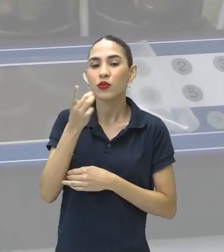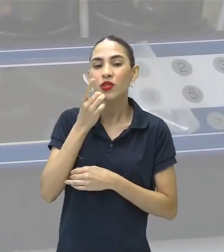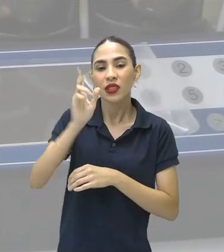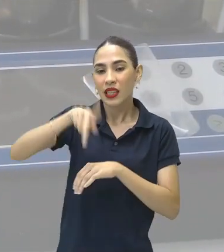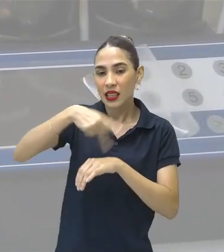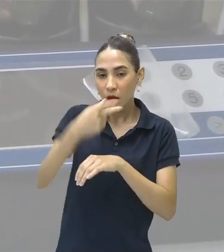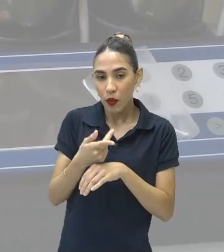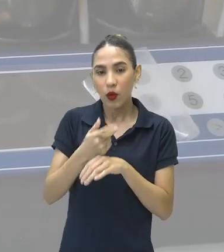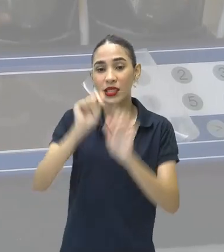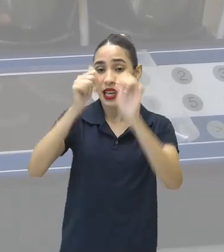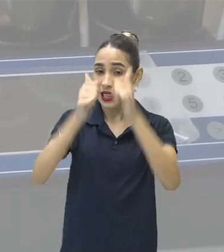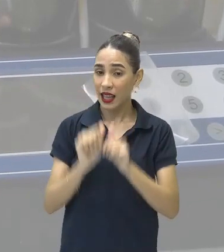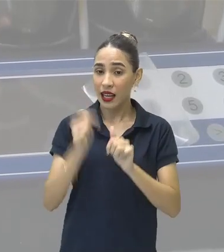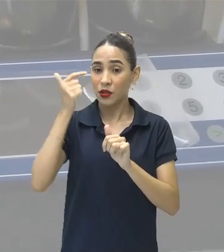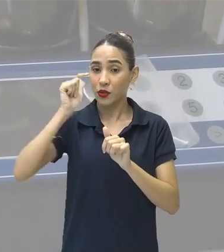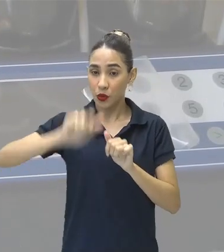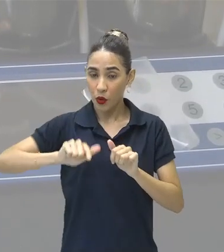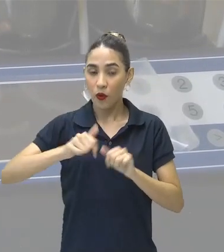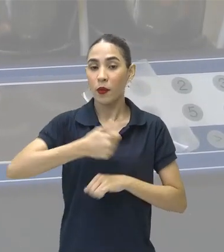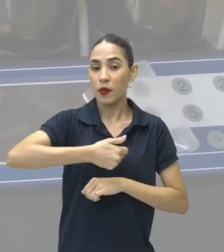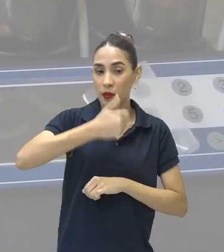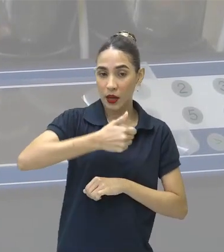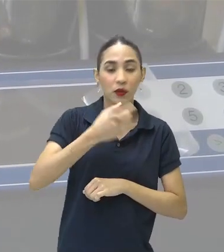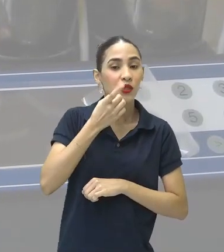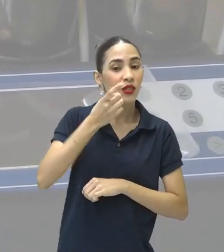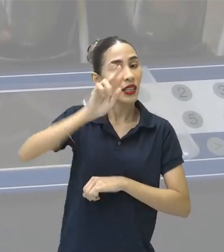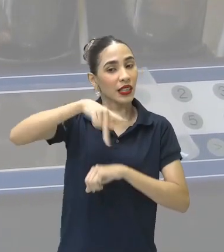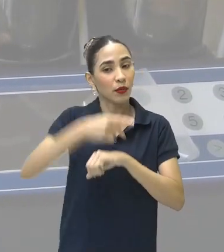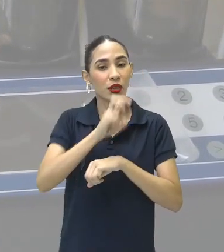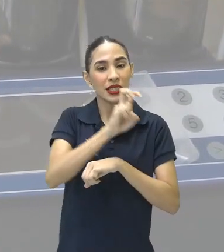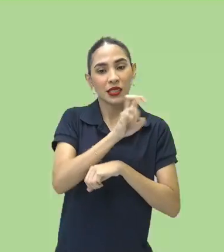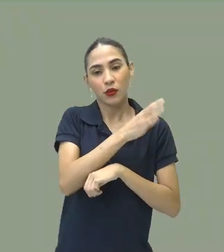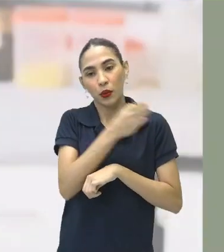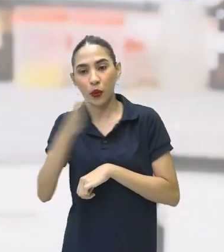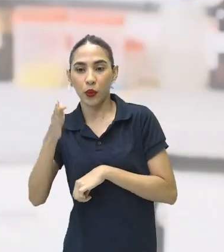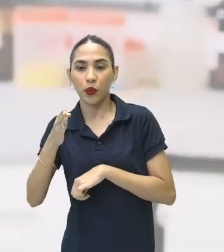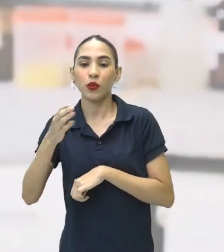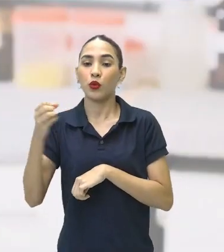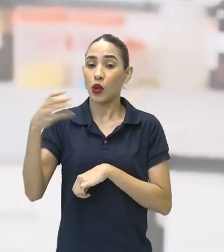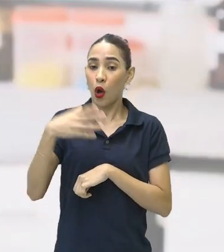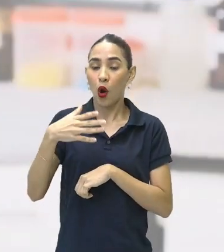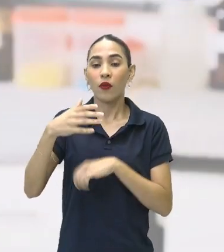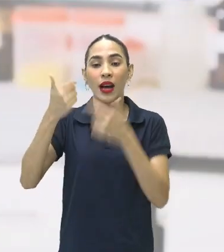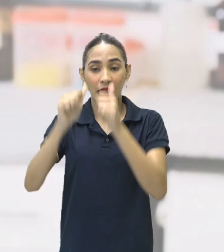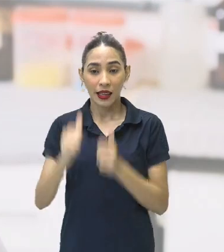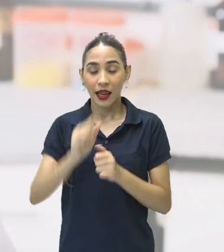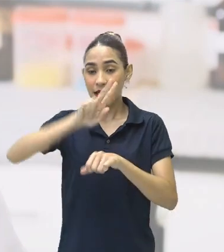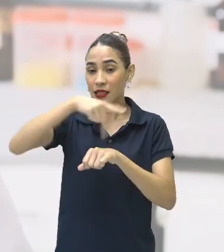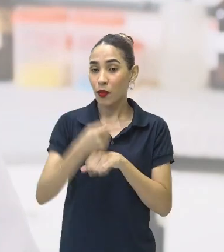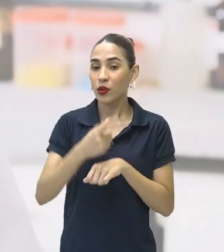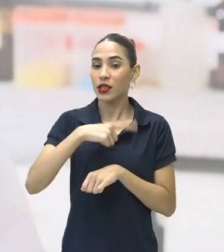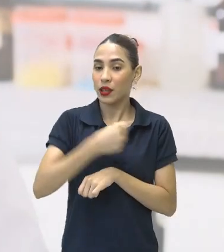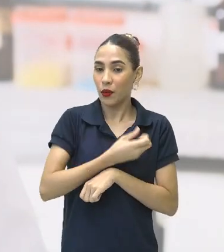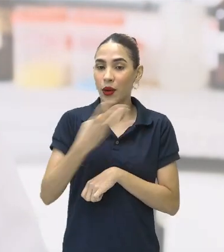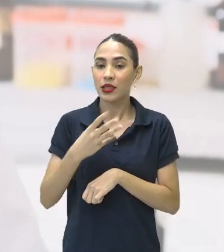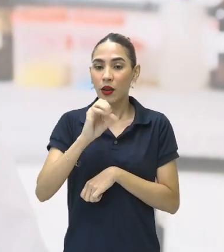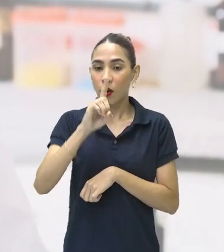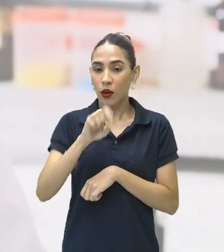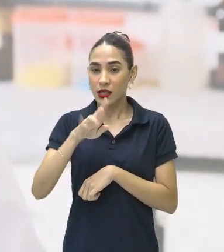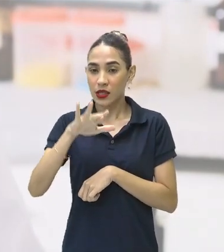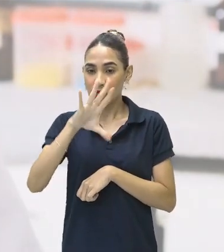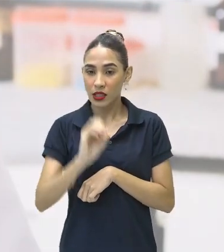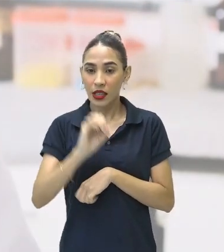medida novamente. Faz a medida no primeiro dia e após 5 dias faz uma nova medida e vai determinar a quantidade de oxigênio que